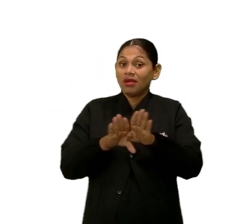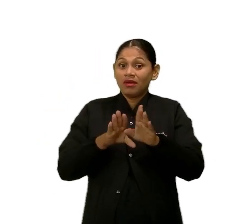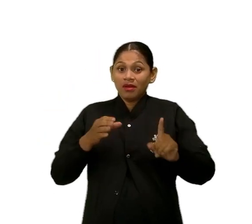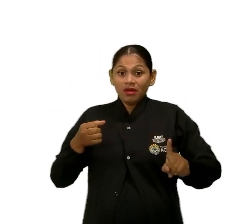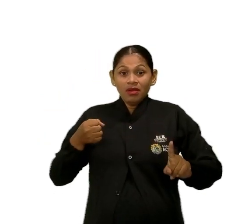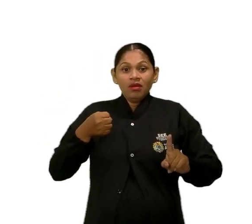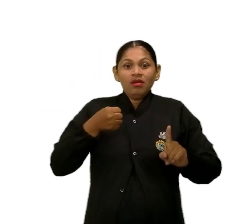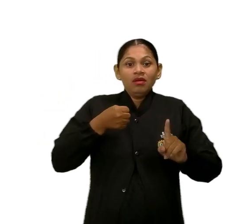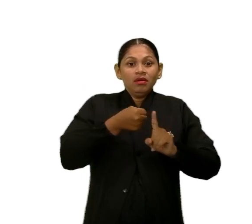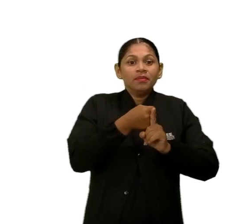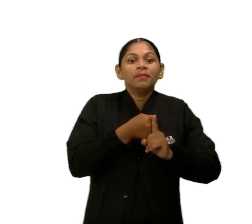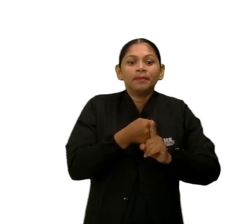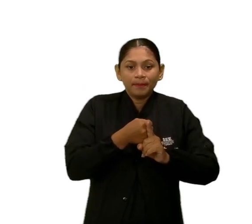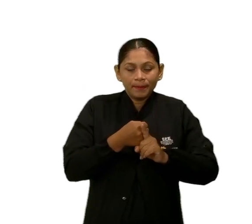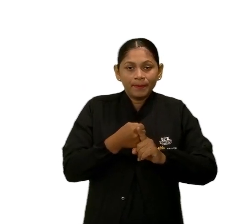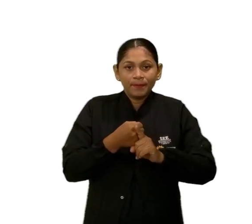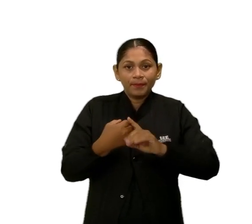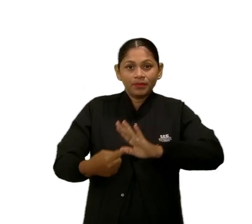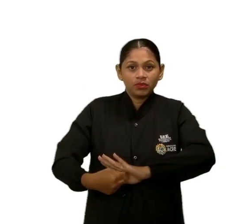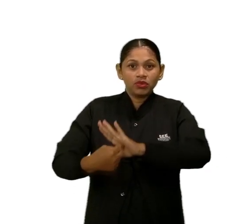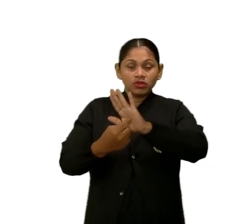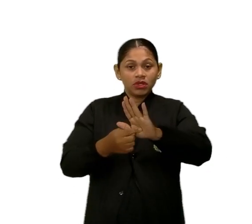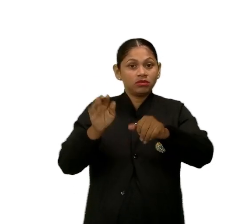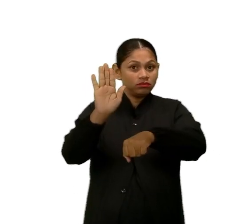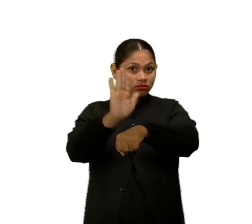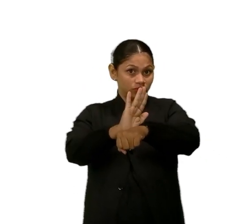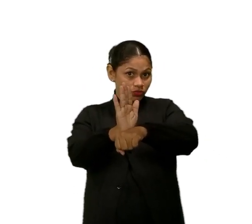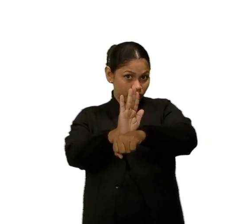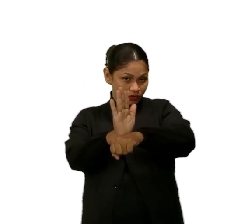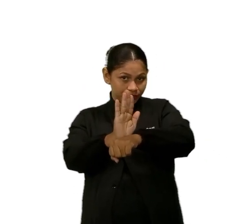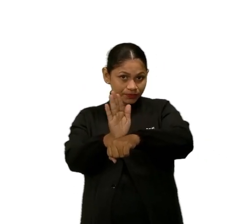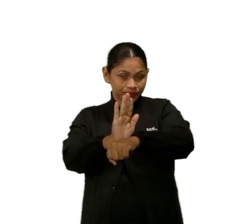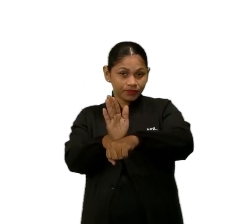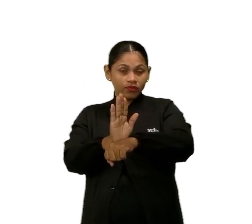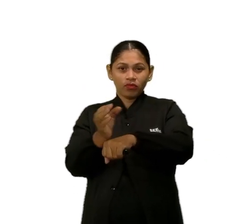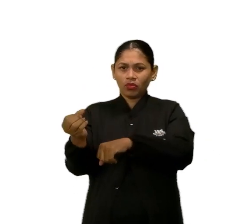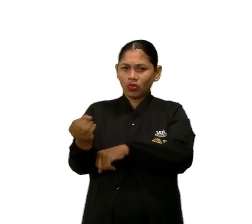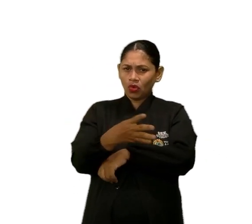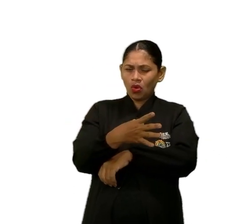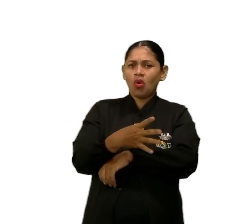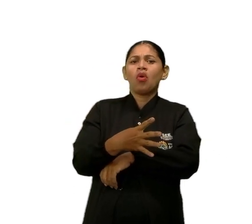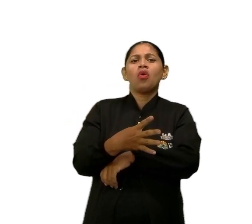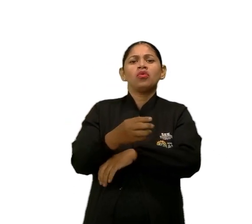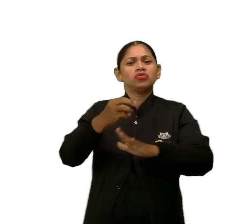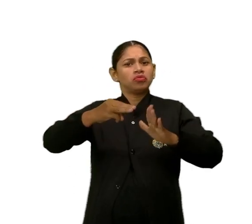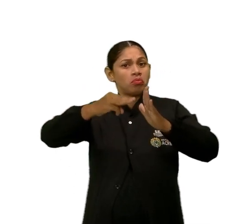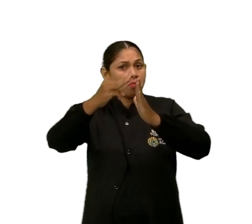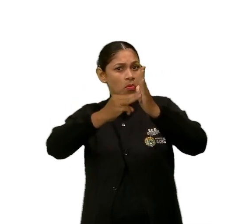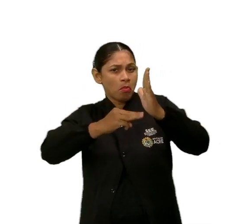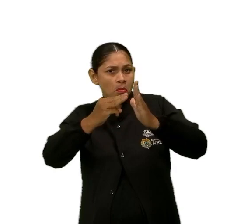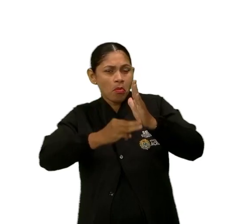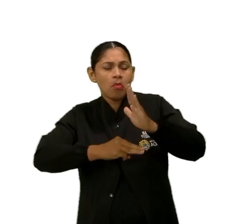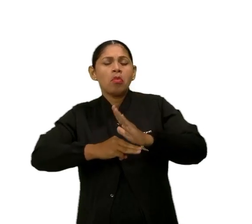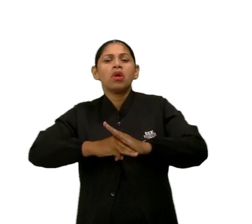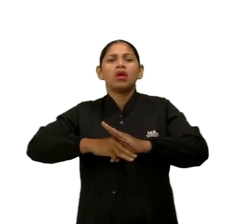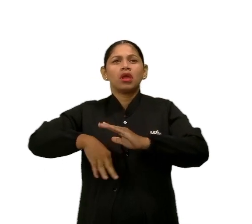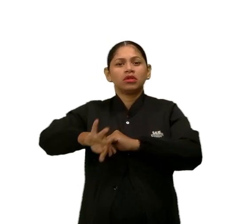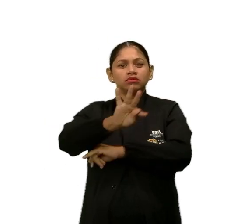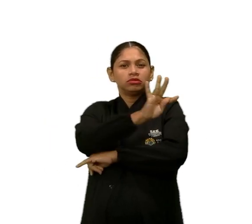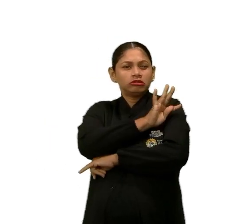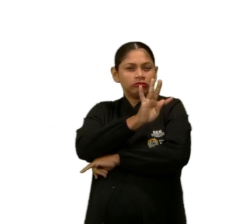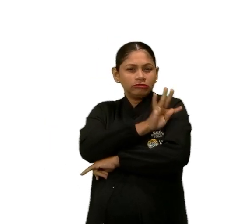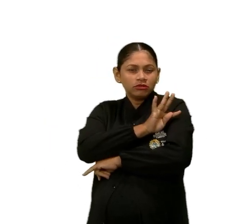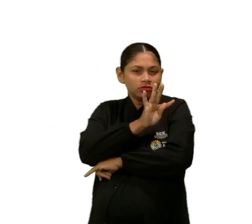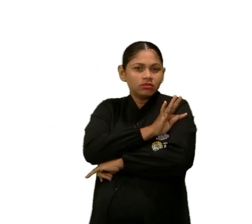na exibição dos filmes, porque novos métodos foram necessários